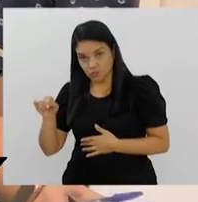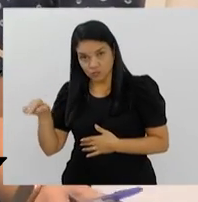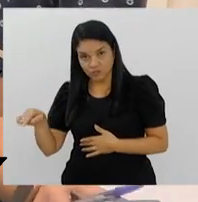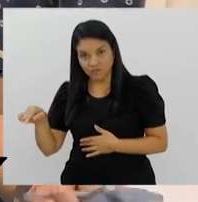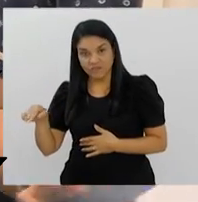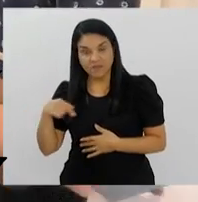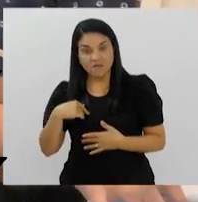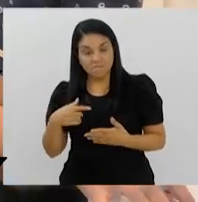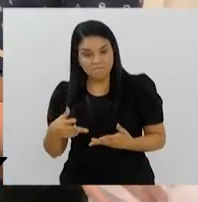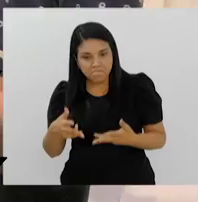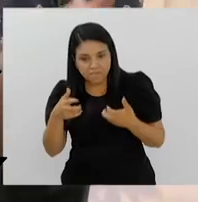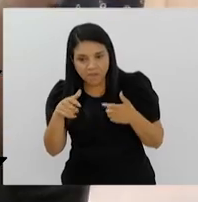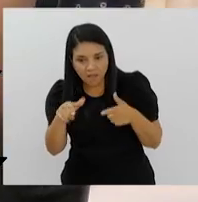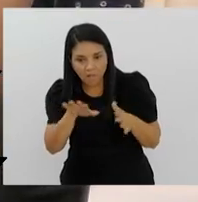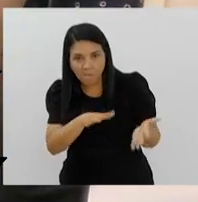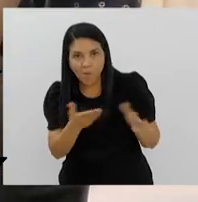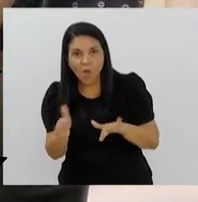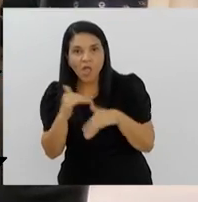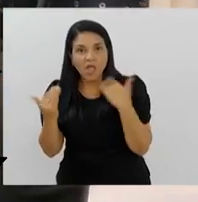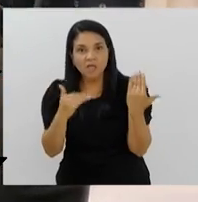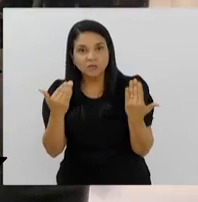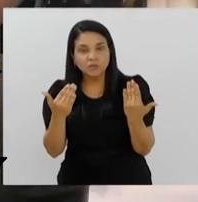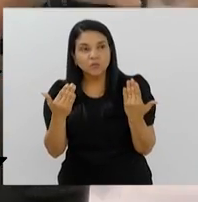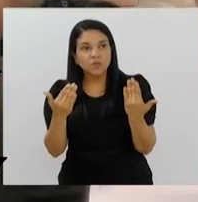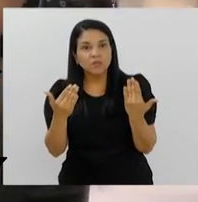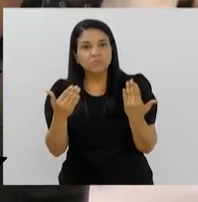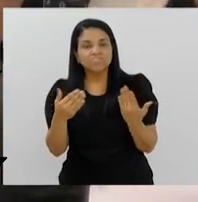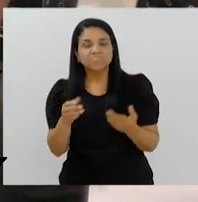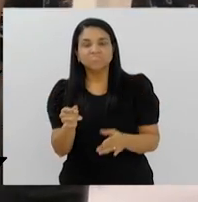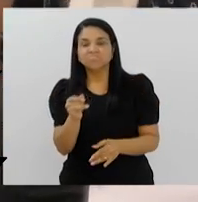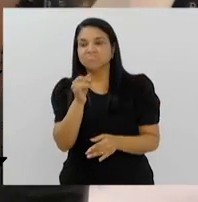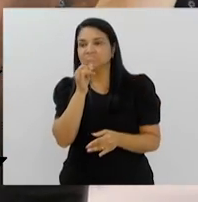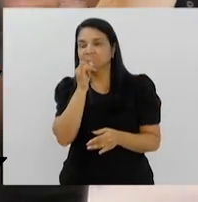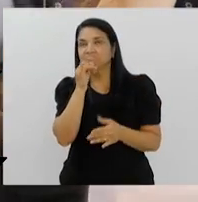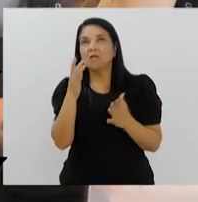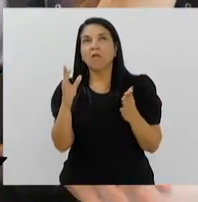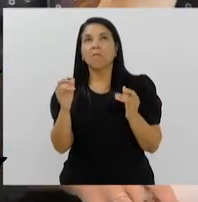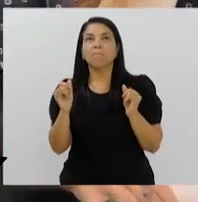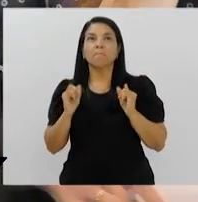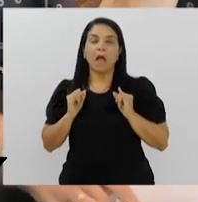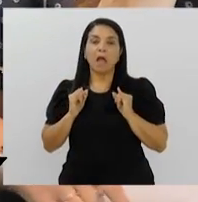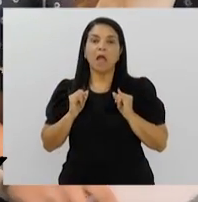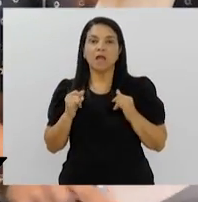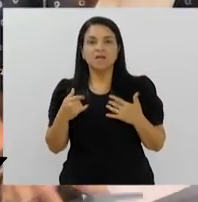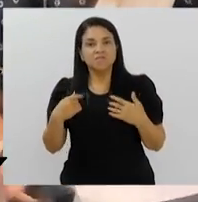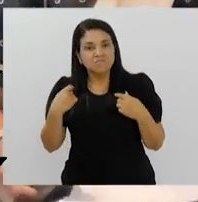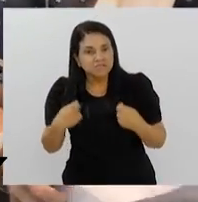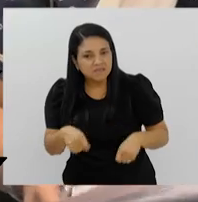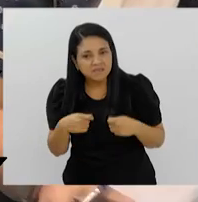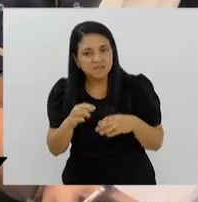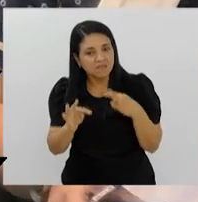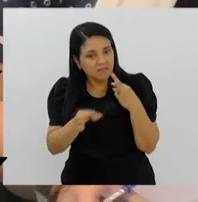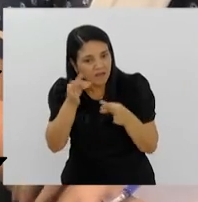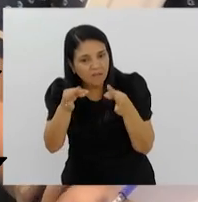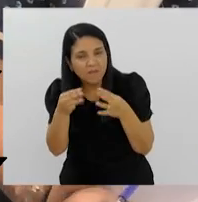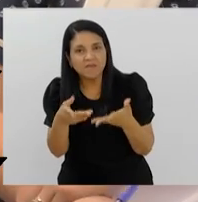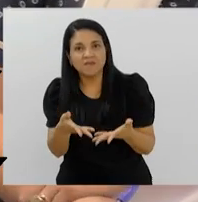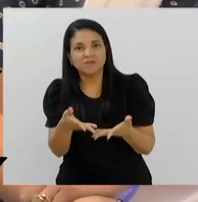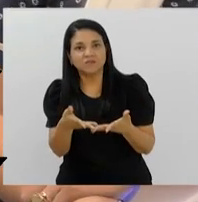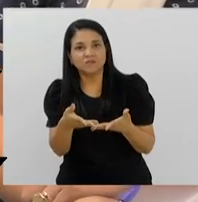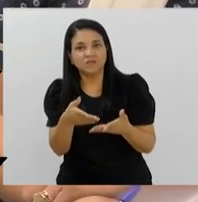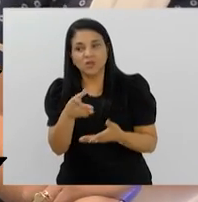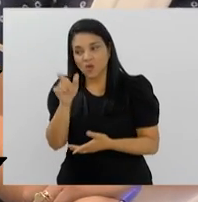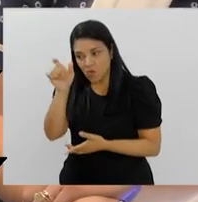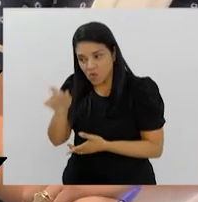entrar de cabeça nessa situação e tratando objetivamente o que precisa ser feito ele é um um